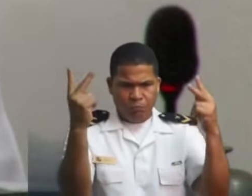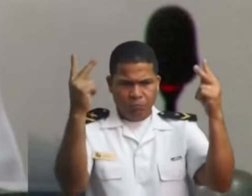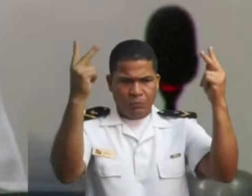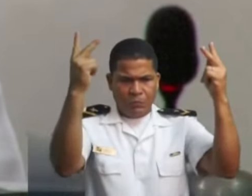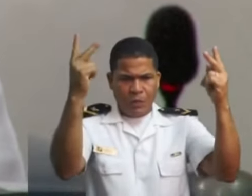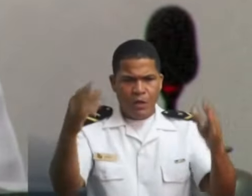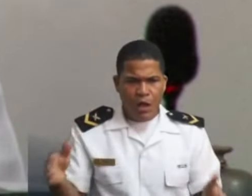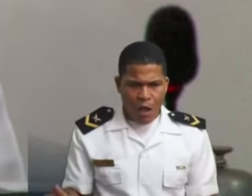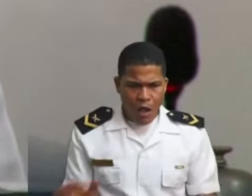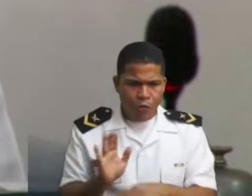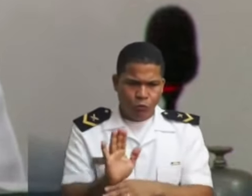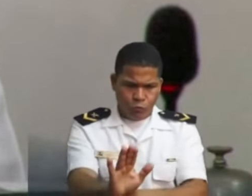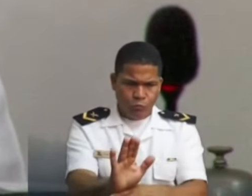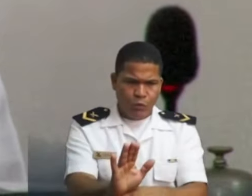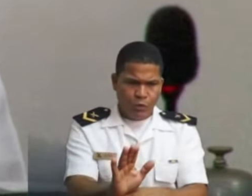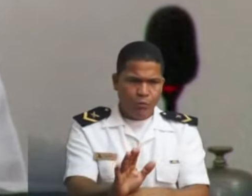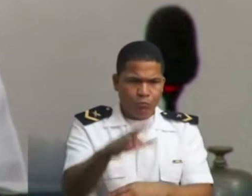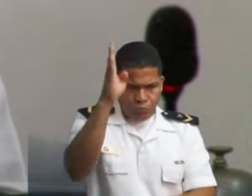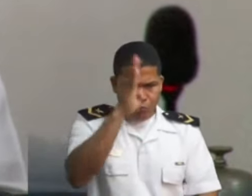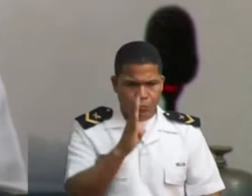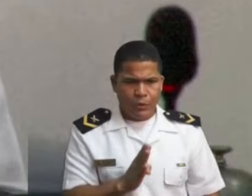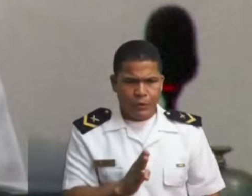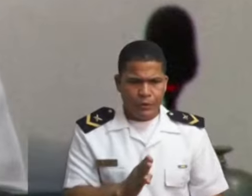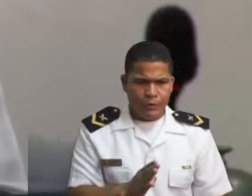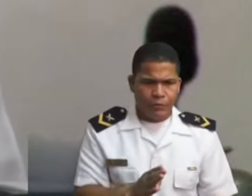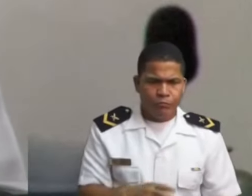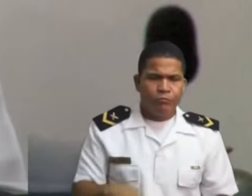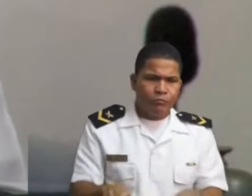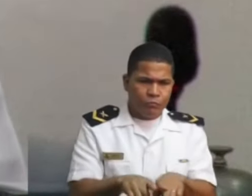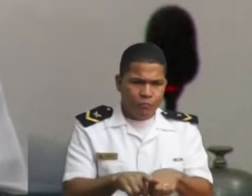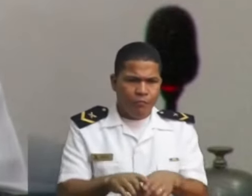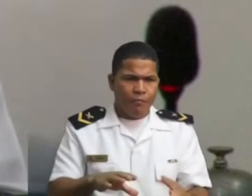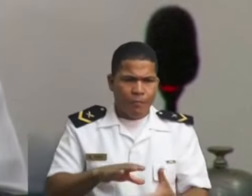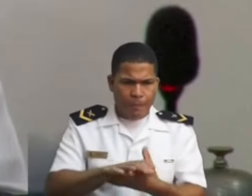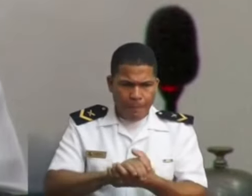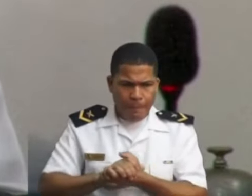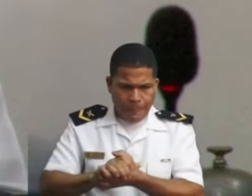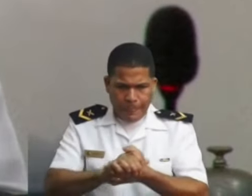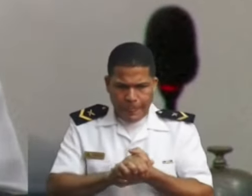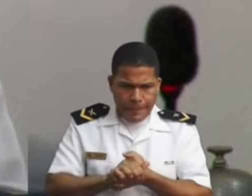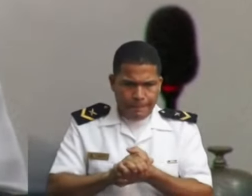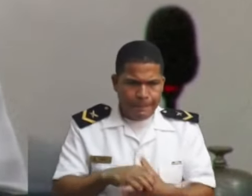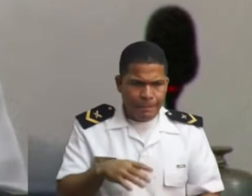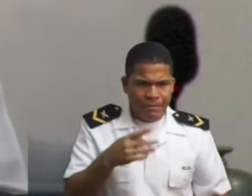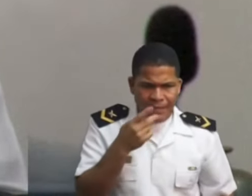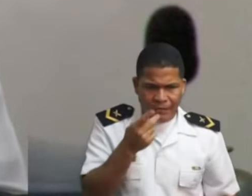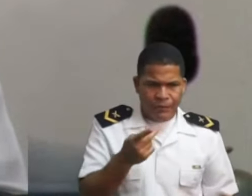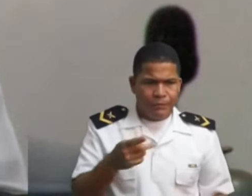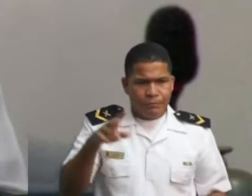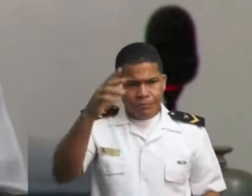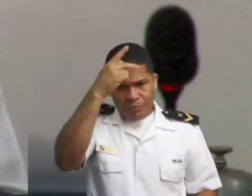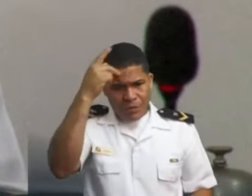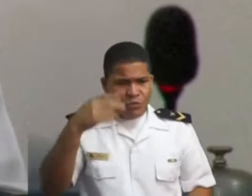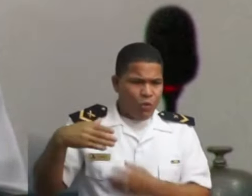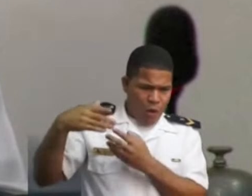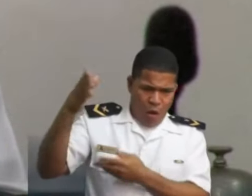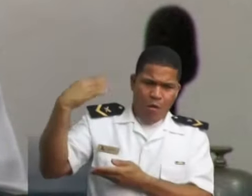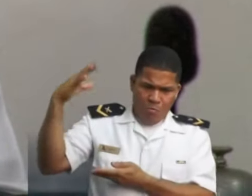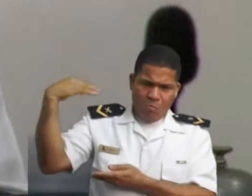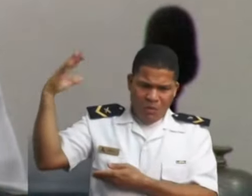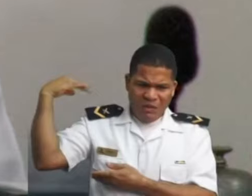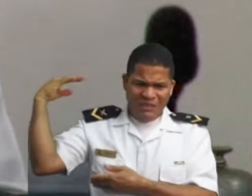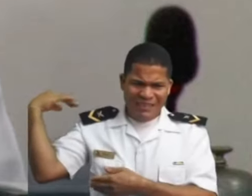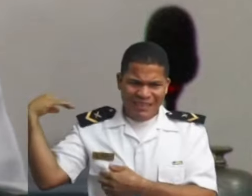instituição e ao Estado brasileiro. Momento propício, avulta enaltecer aqueles que no passado